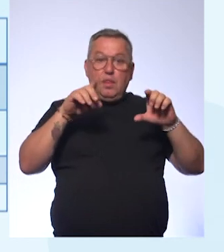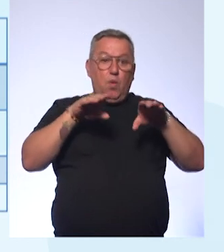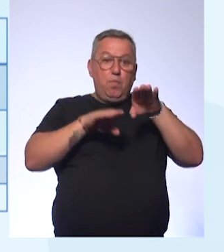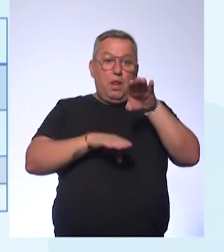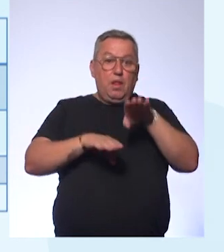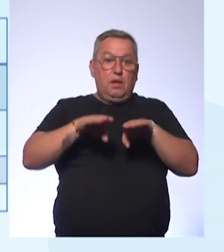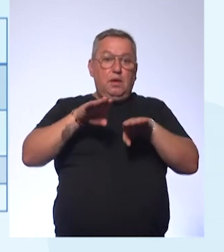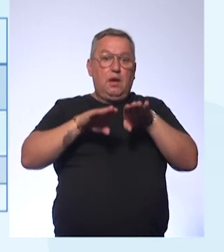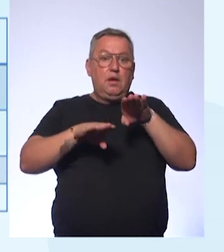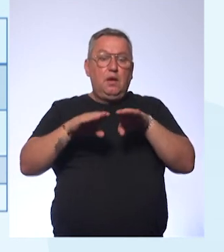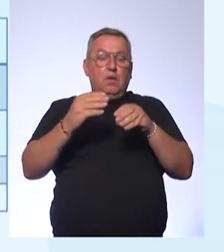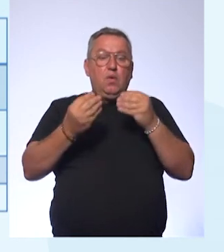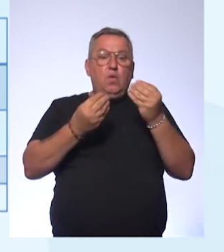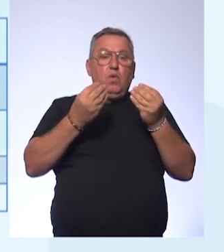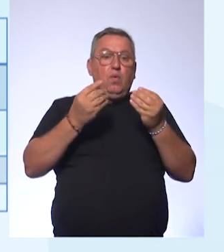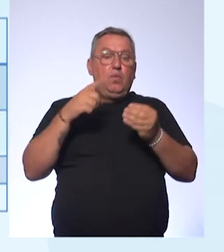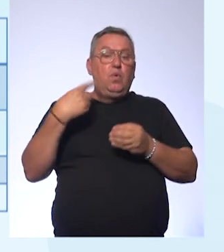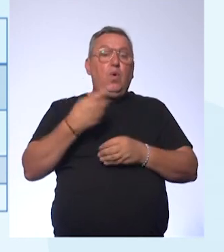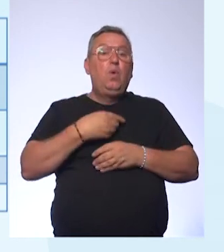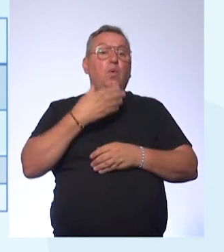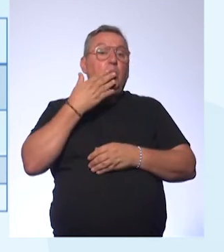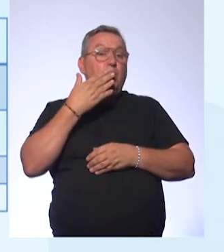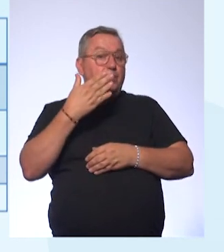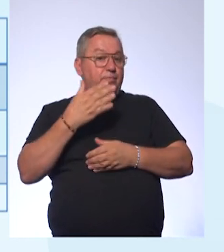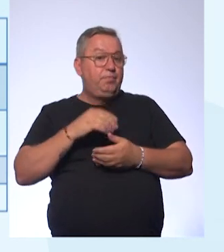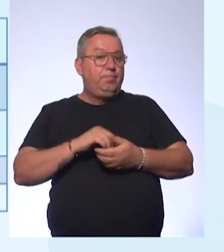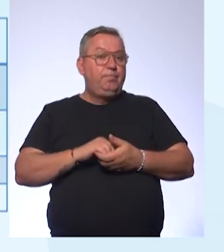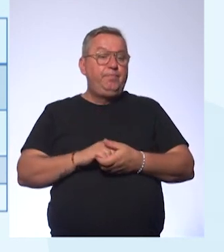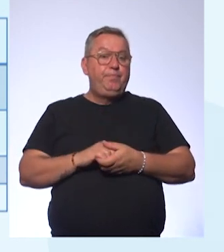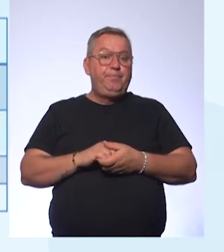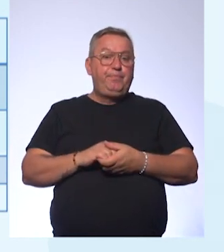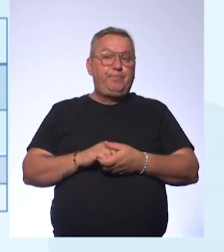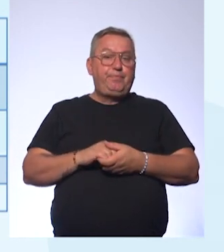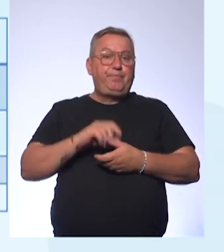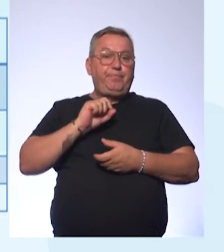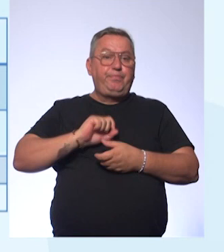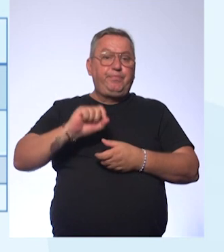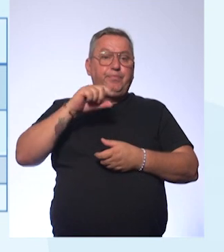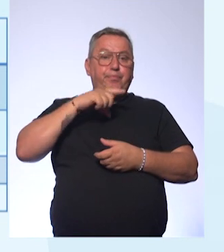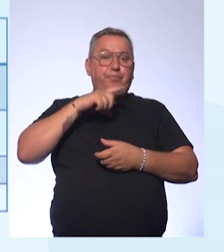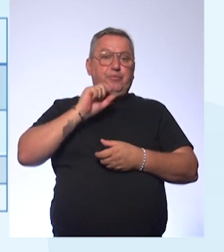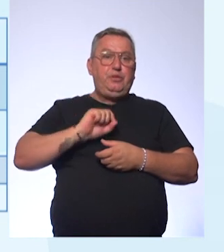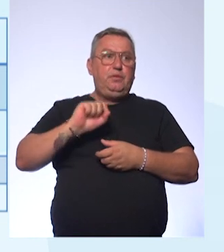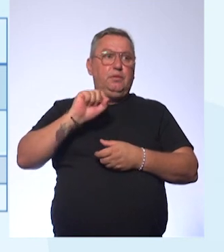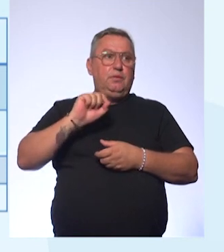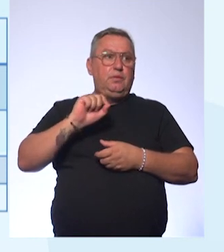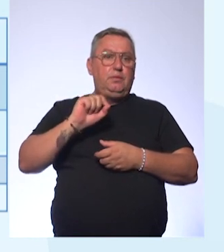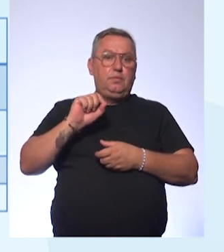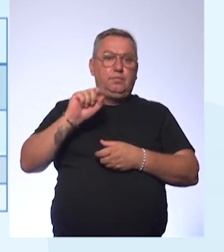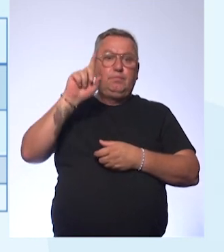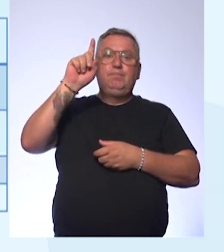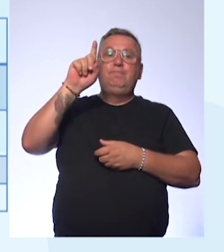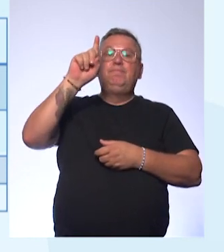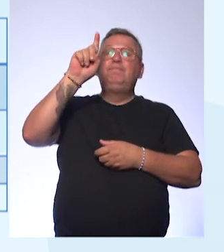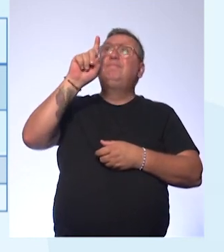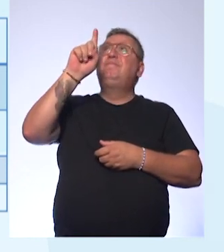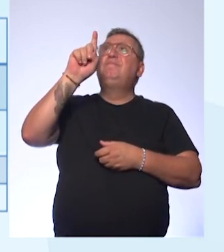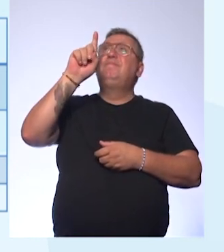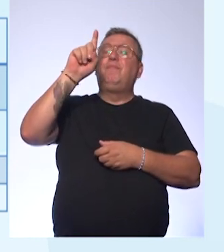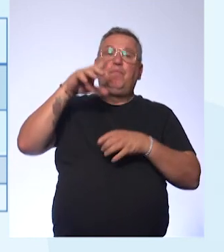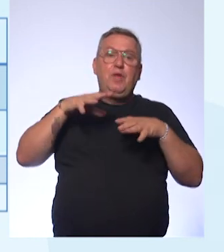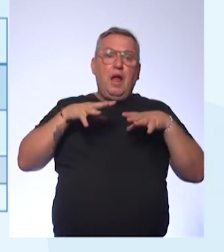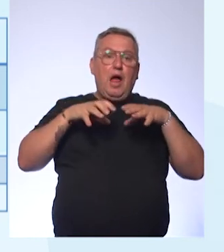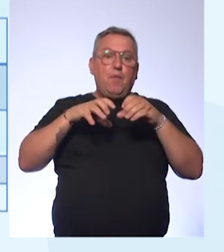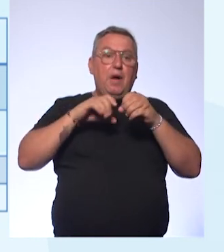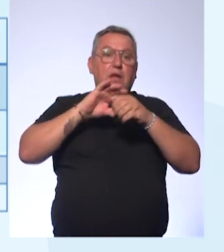balanceada, conforme o que se pede. Então, aqui no cantinho, nós temos a massa atômica